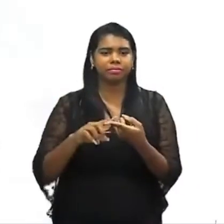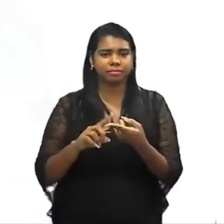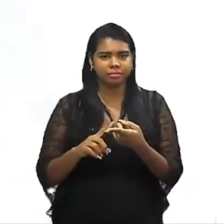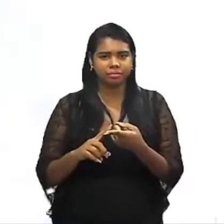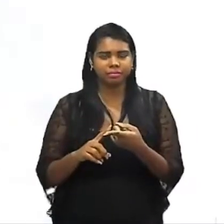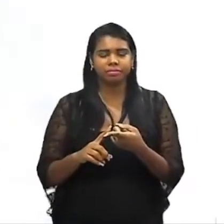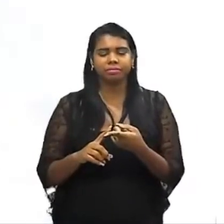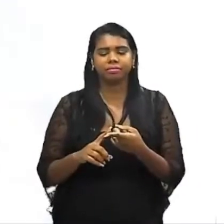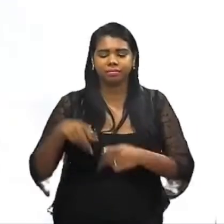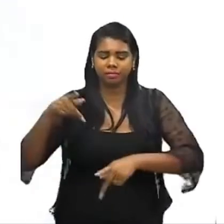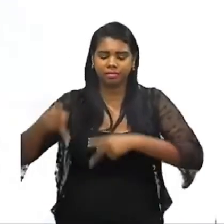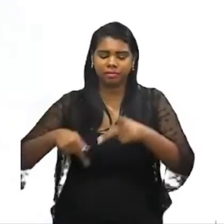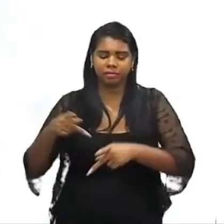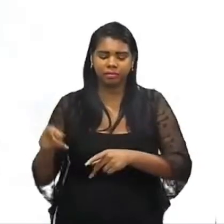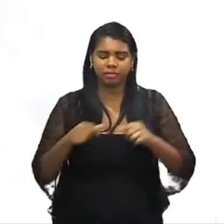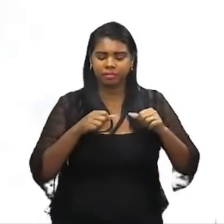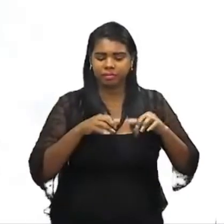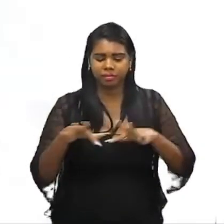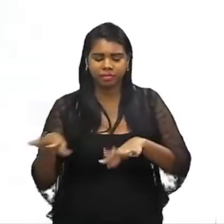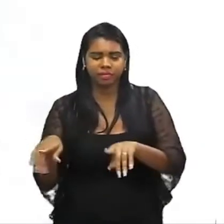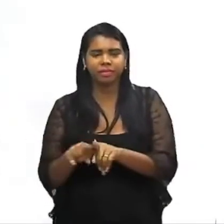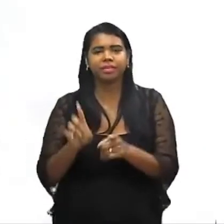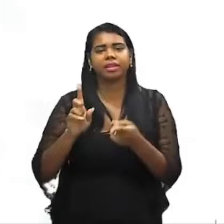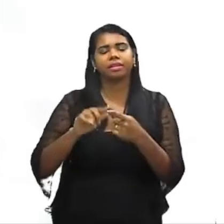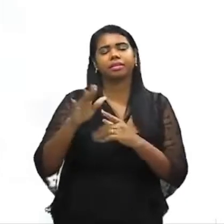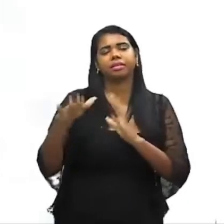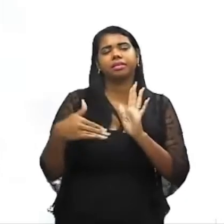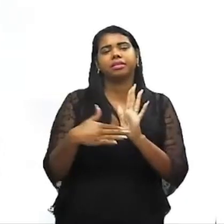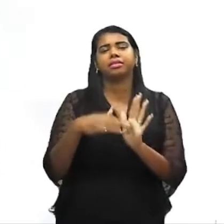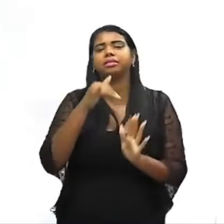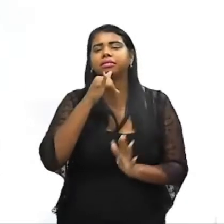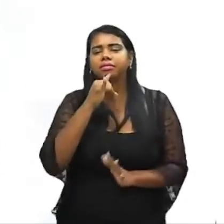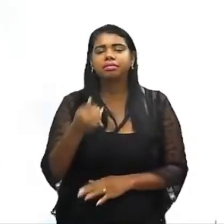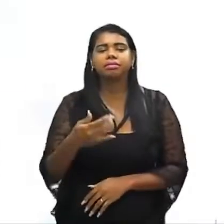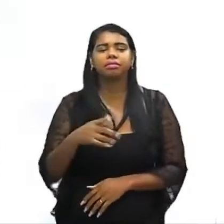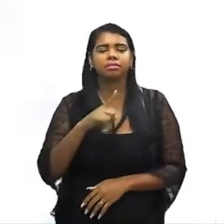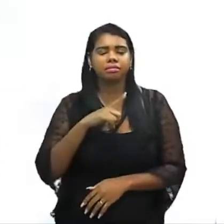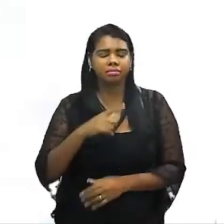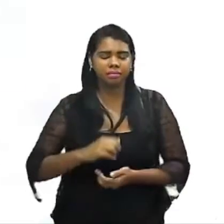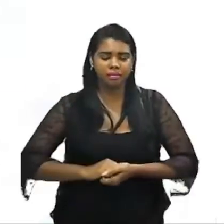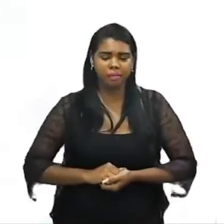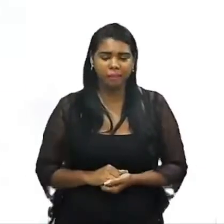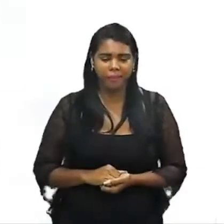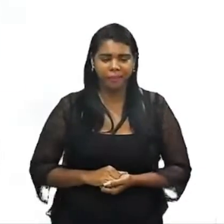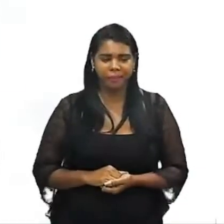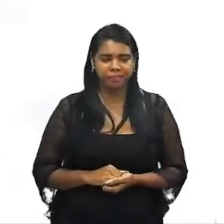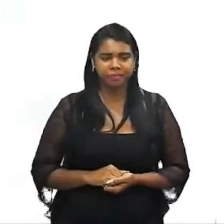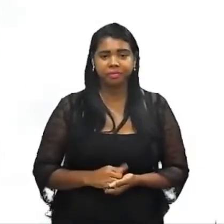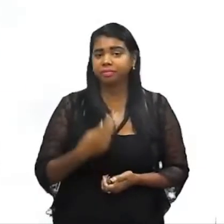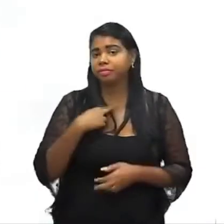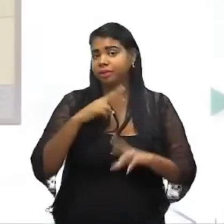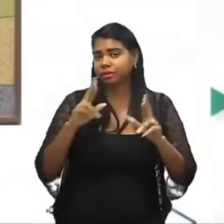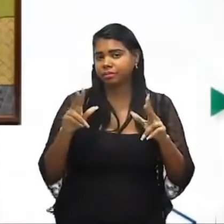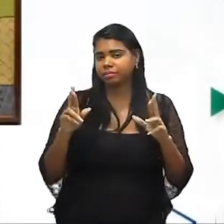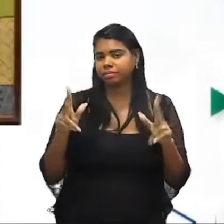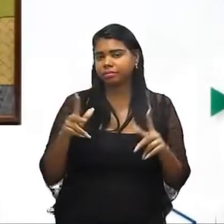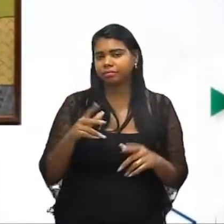povo lá naquele aglomerado, né, de toda aquela energia que o frevo traz. E aqui também não podia ser diferente,